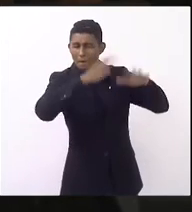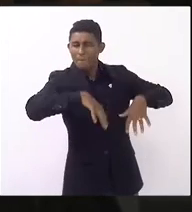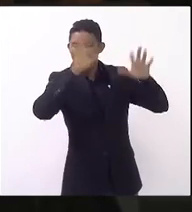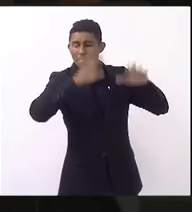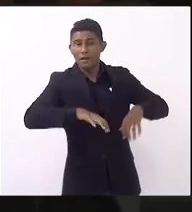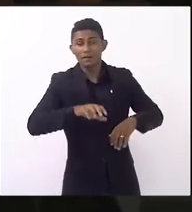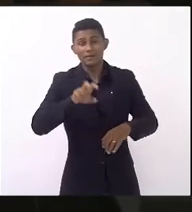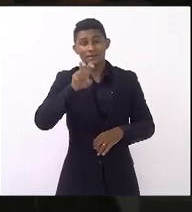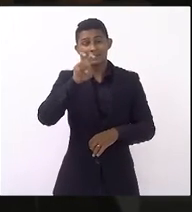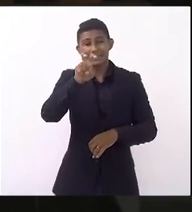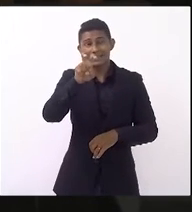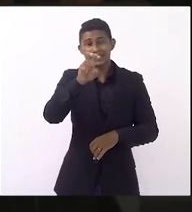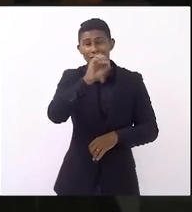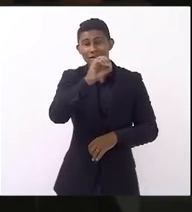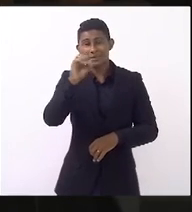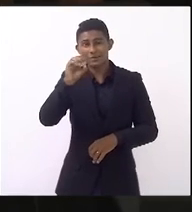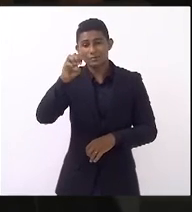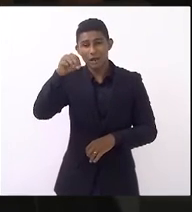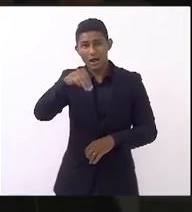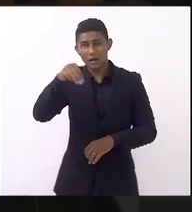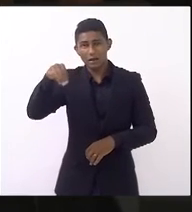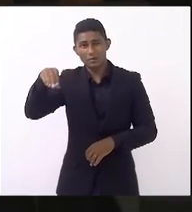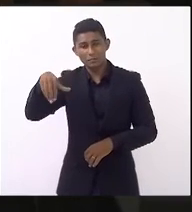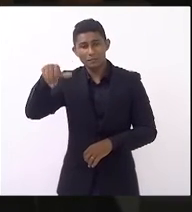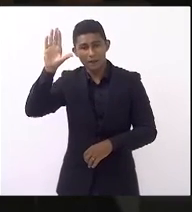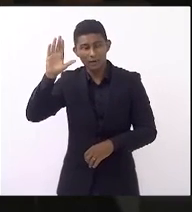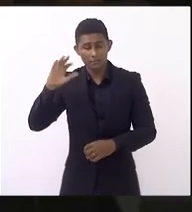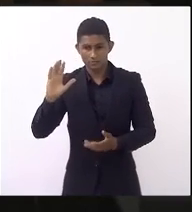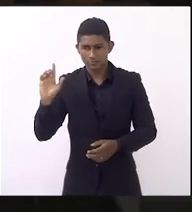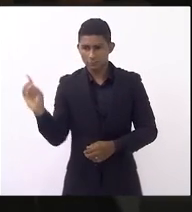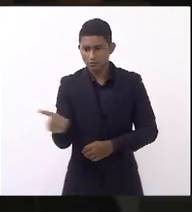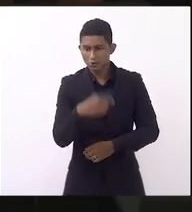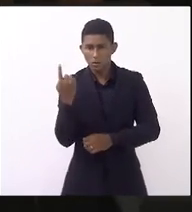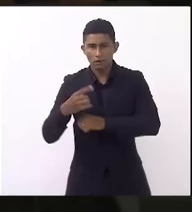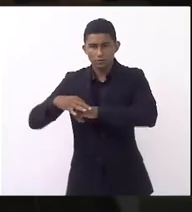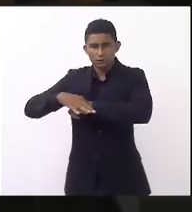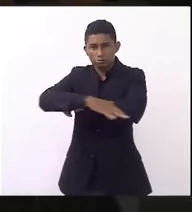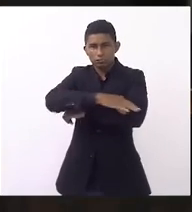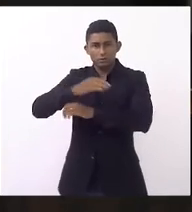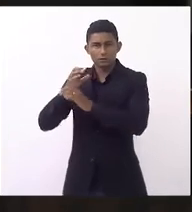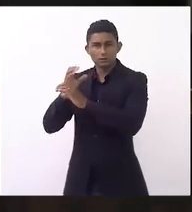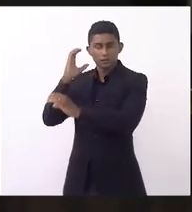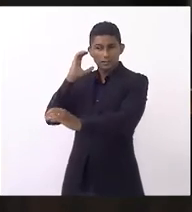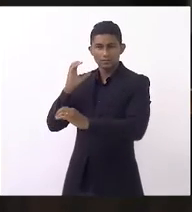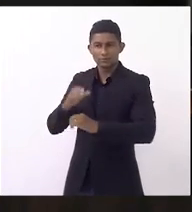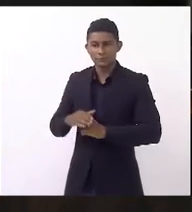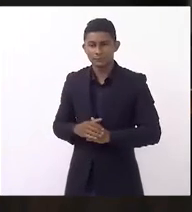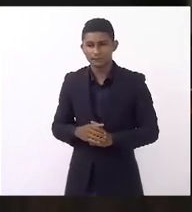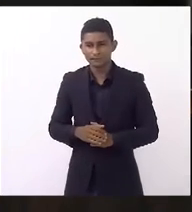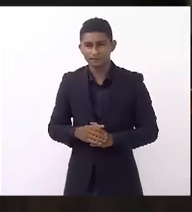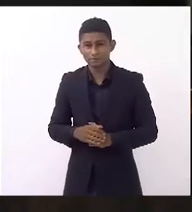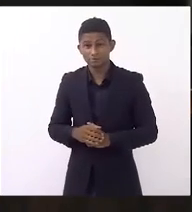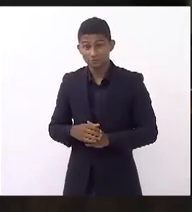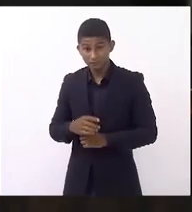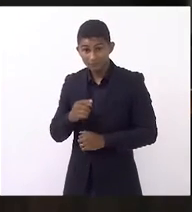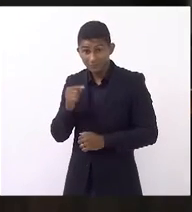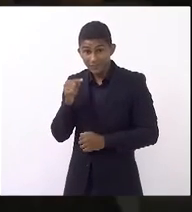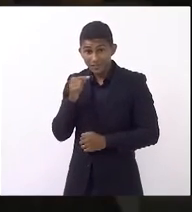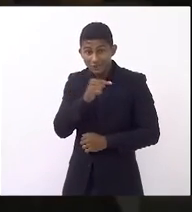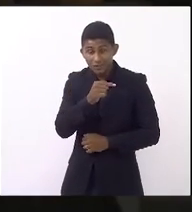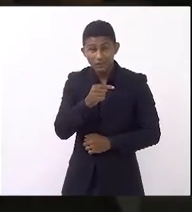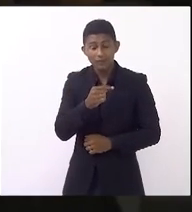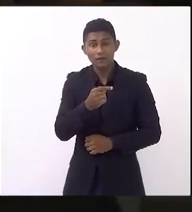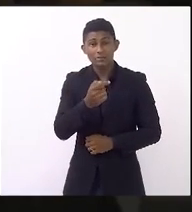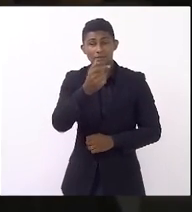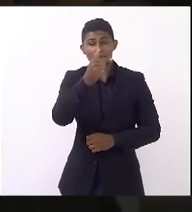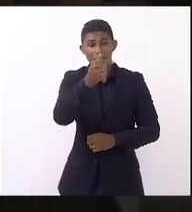Para nós, que somos engenheiros, deputado Eliomar Coelho, mais de 600, quase 700. Ela já cresceu, já